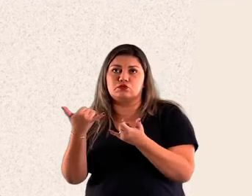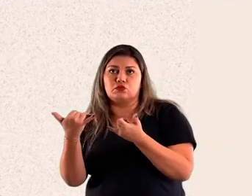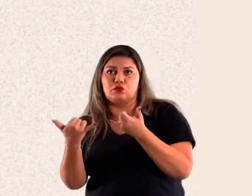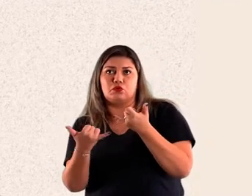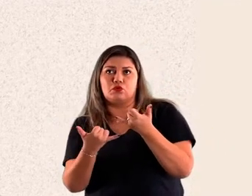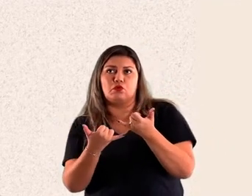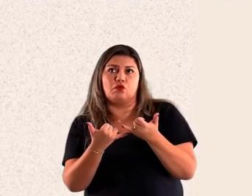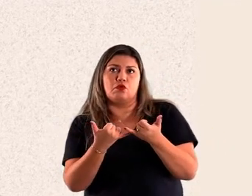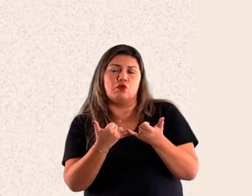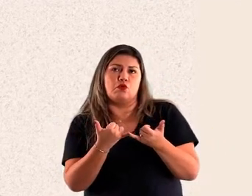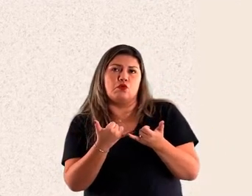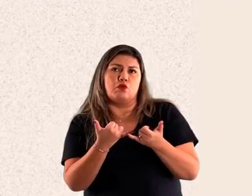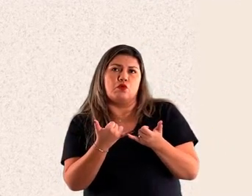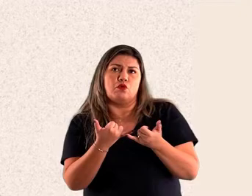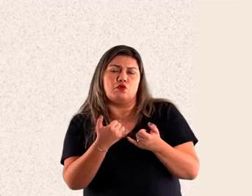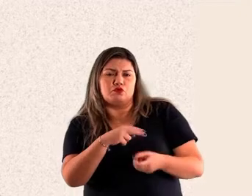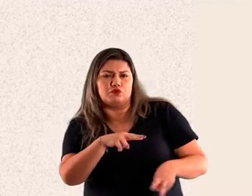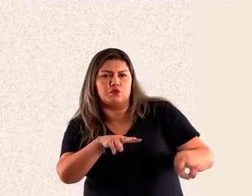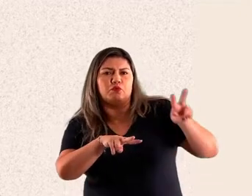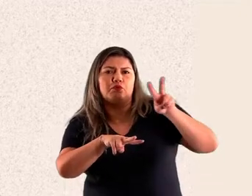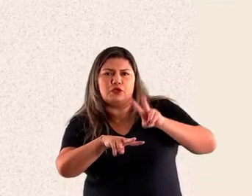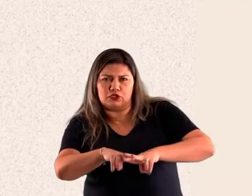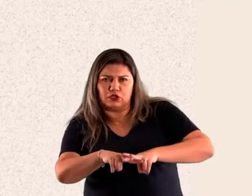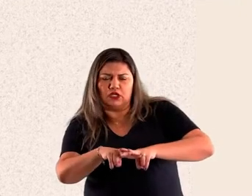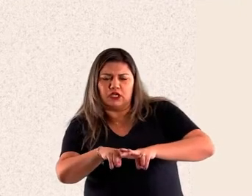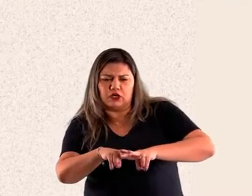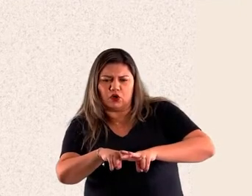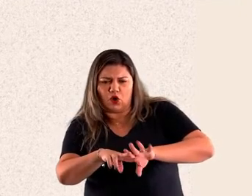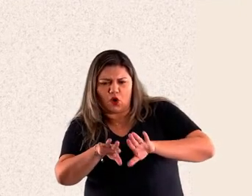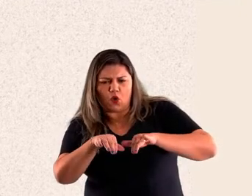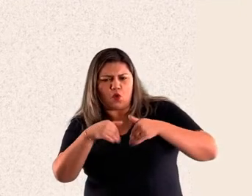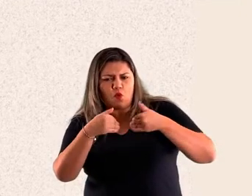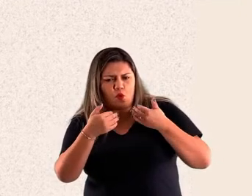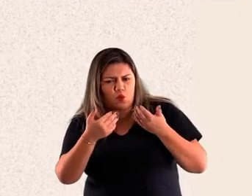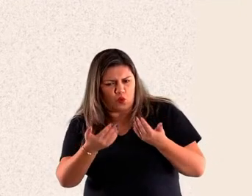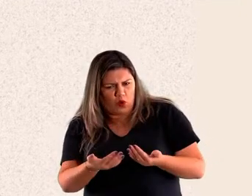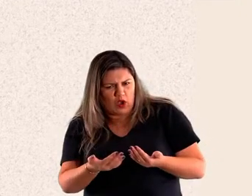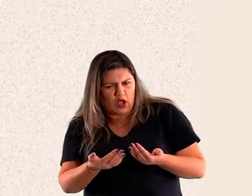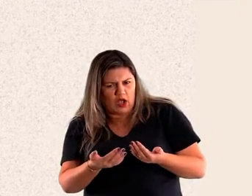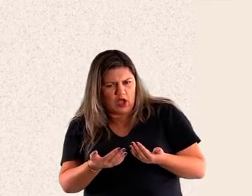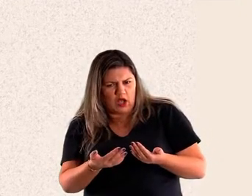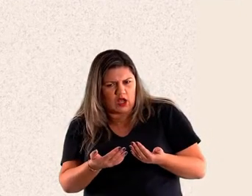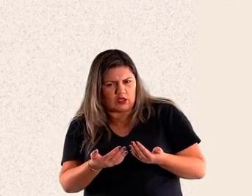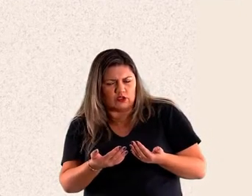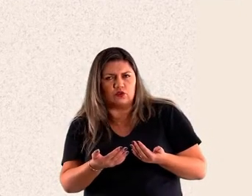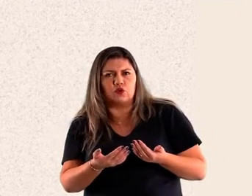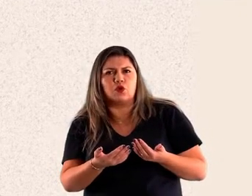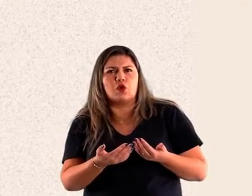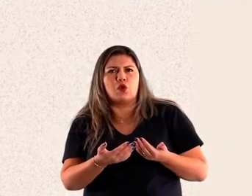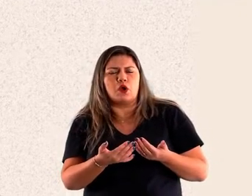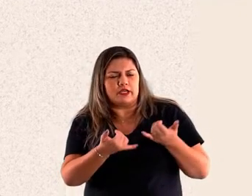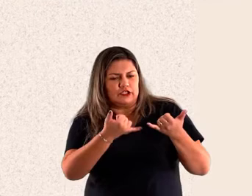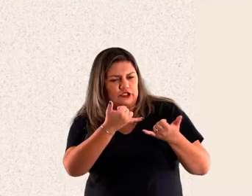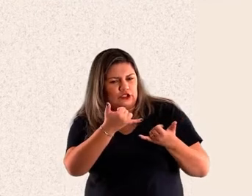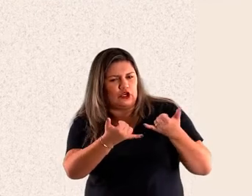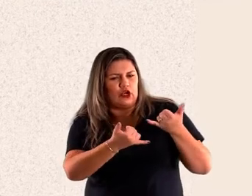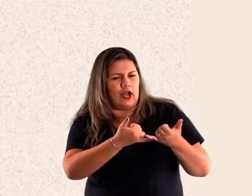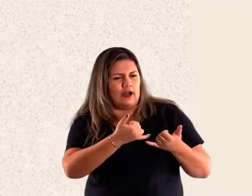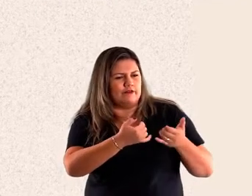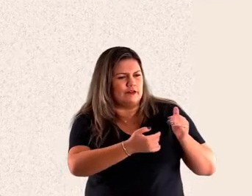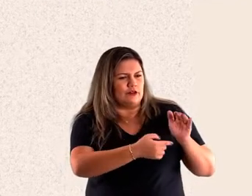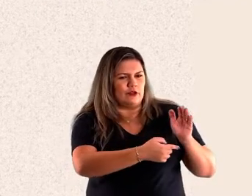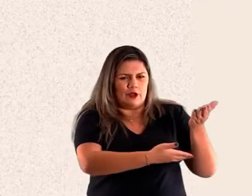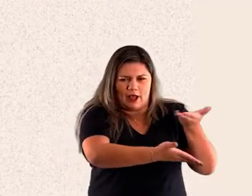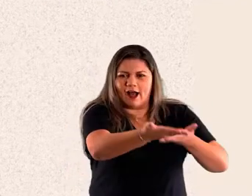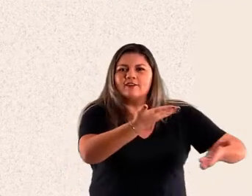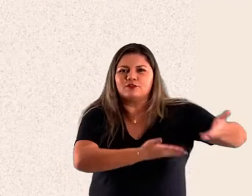do Dilema do Prisioneiro quando eles jogaram que eu disse daquele Twist que ele jogaram de forma colaborativa o